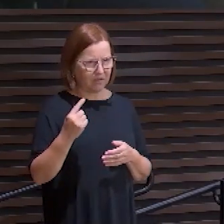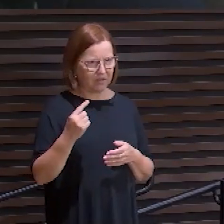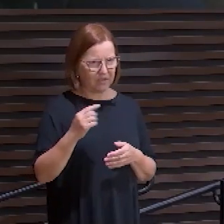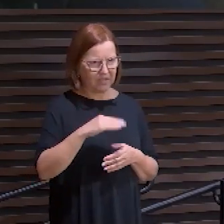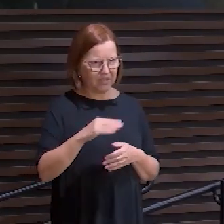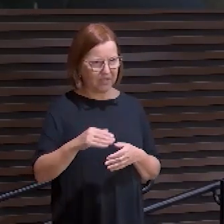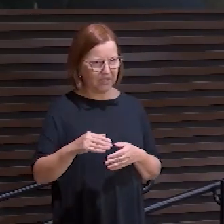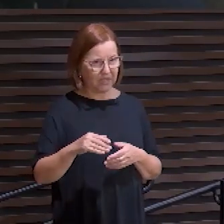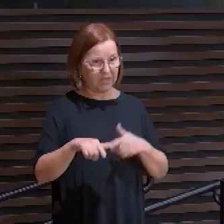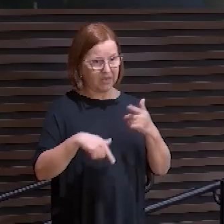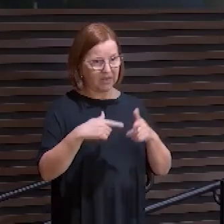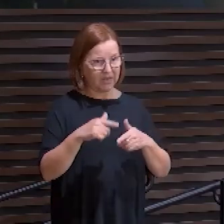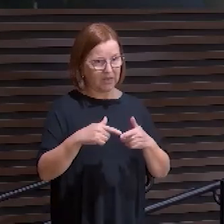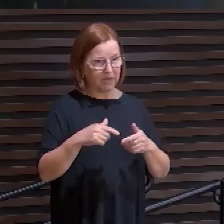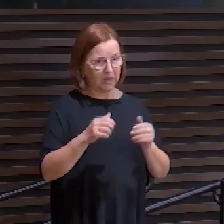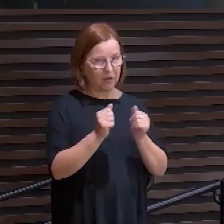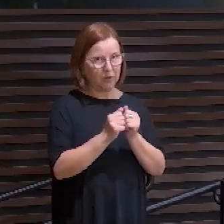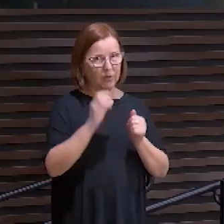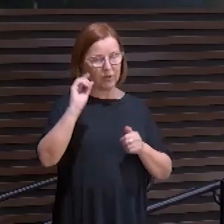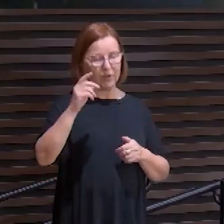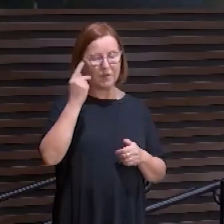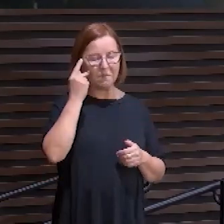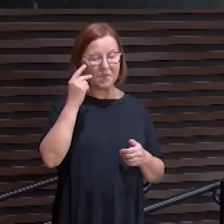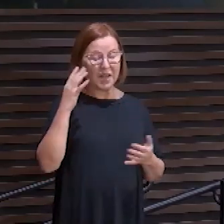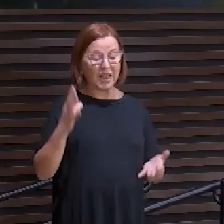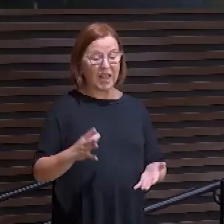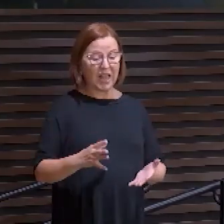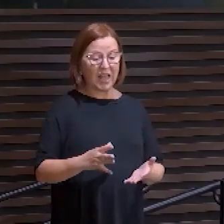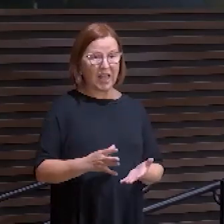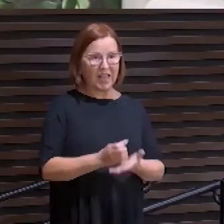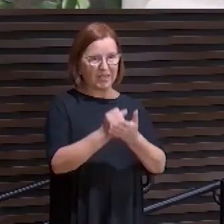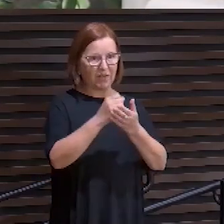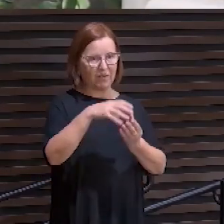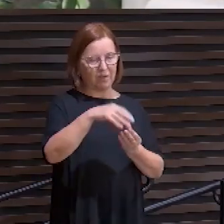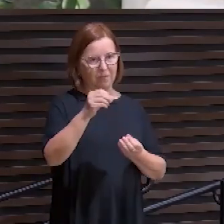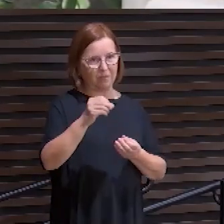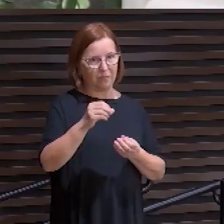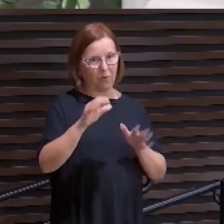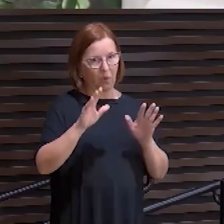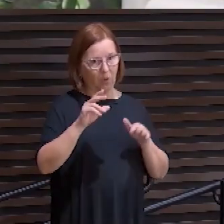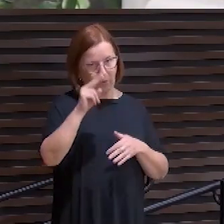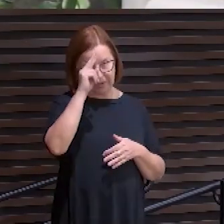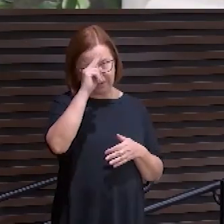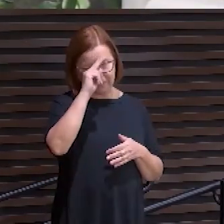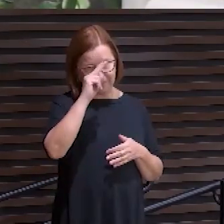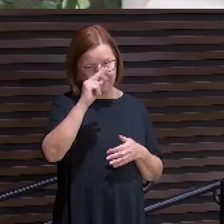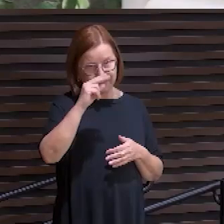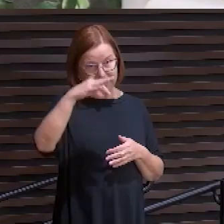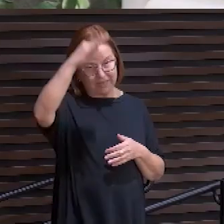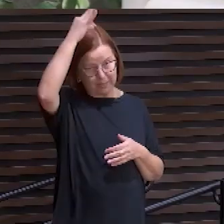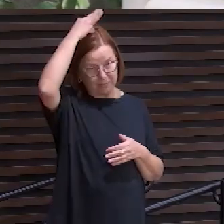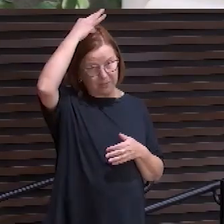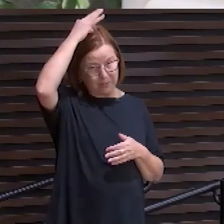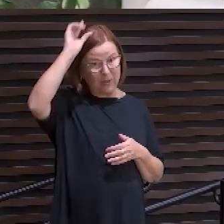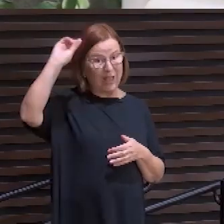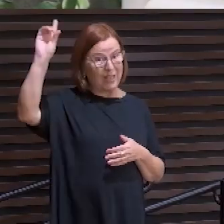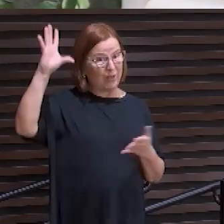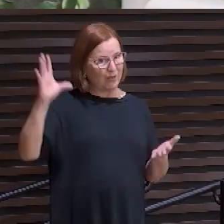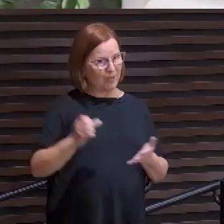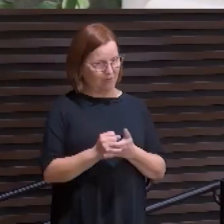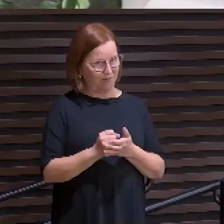para salvar a sua alma. Lembra que espírito, quem salva é Deus. Alma é outra